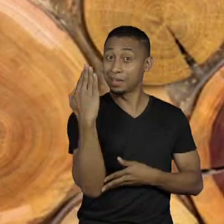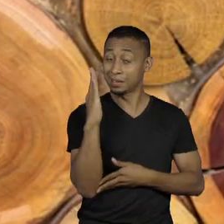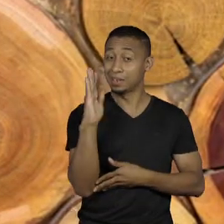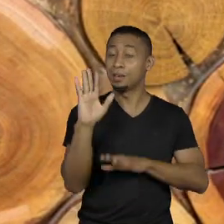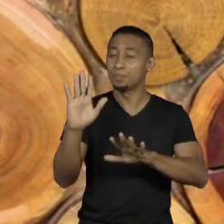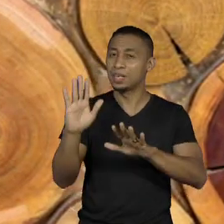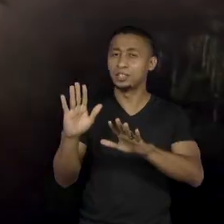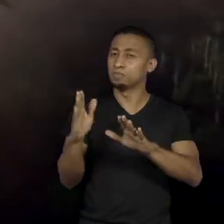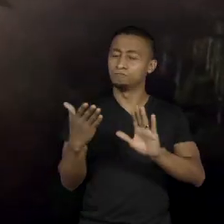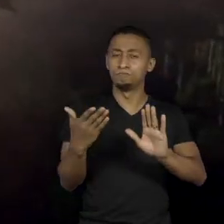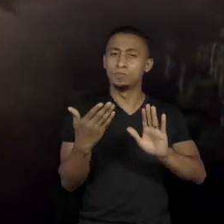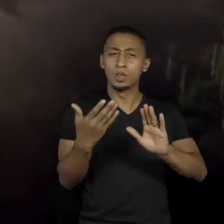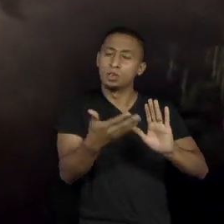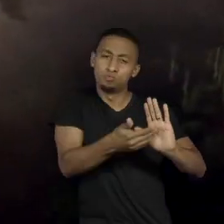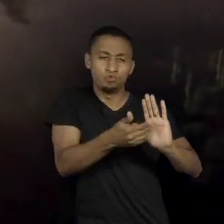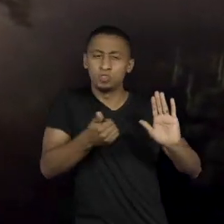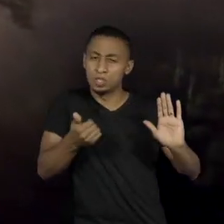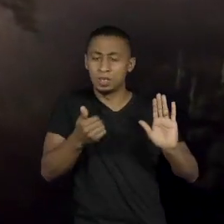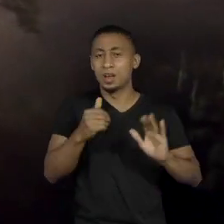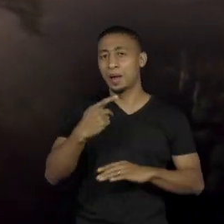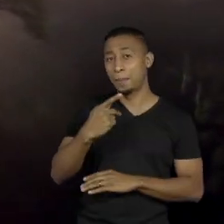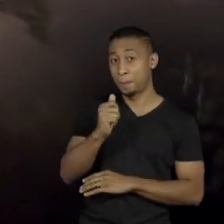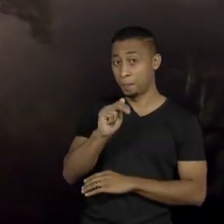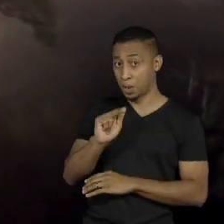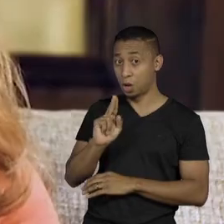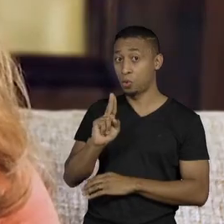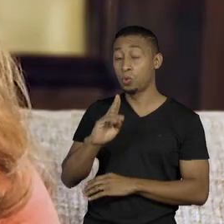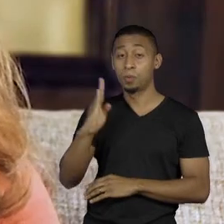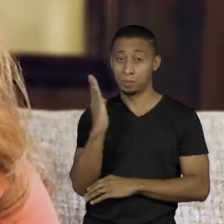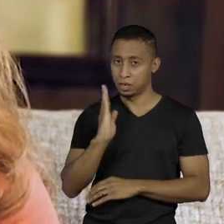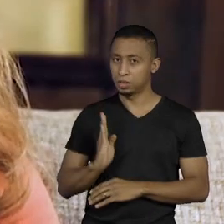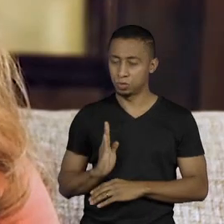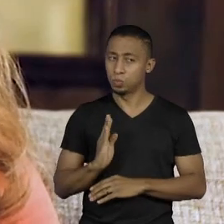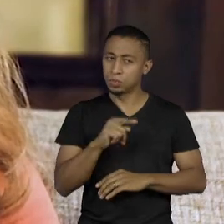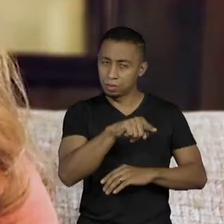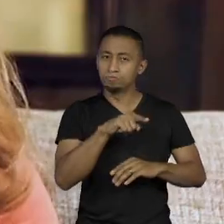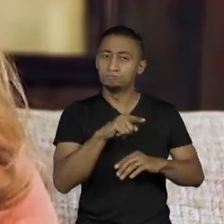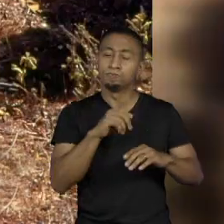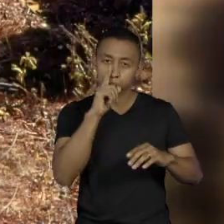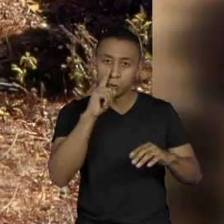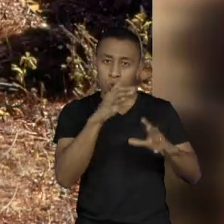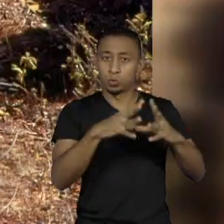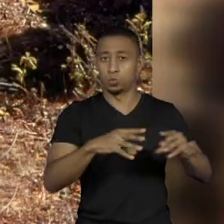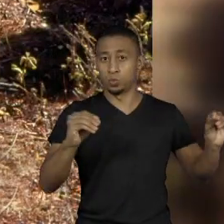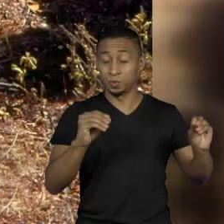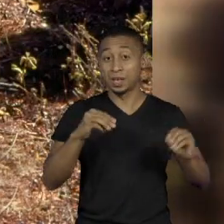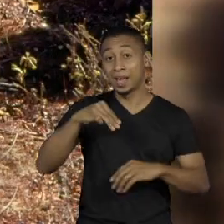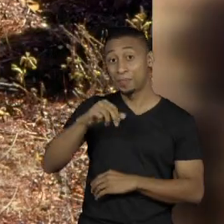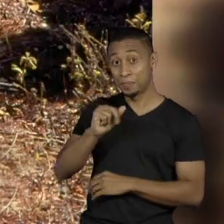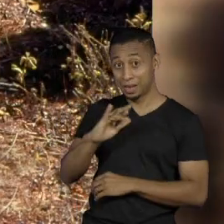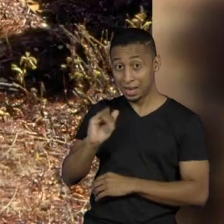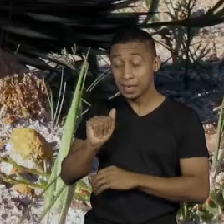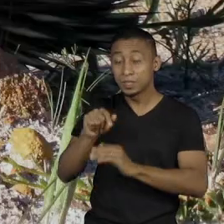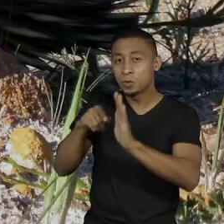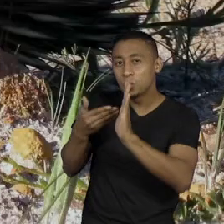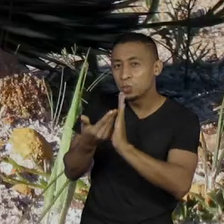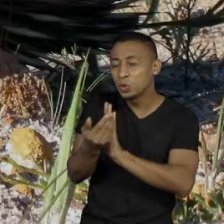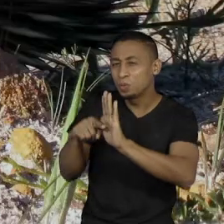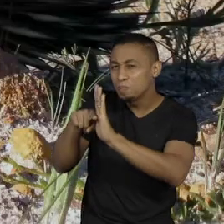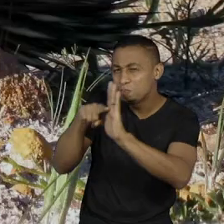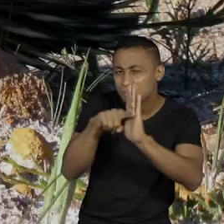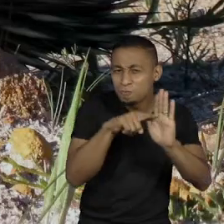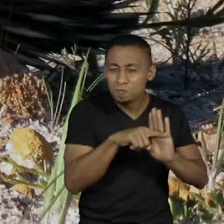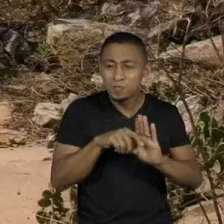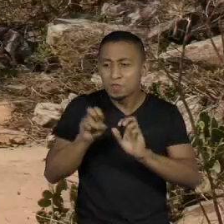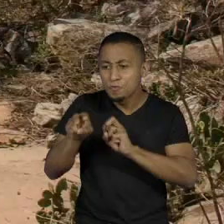o pau-brasil, espécie ameaçada de extinção. Márcia iniciou suas pesquisas sobre parasitas e transmissão